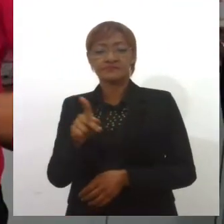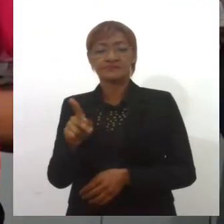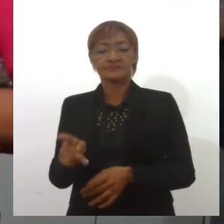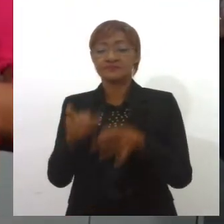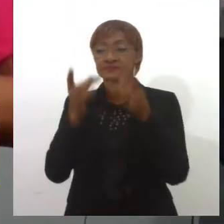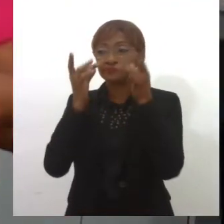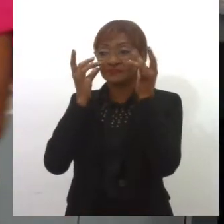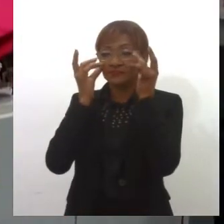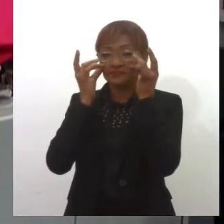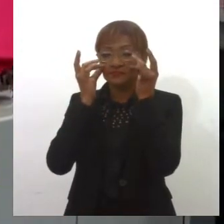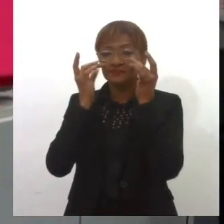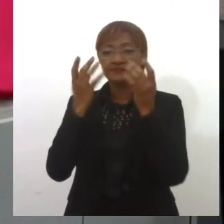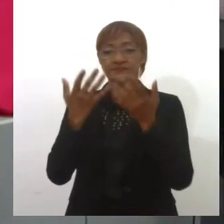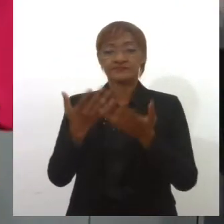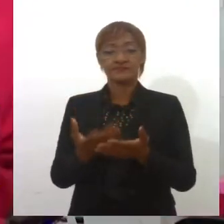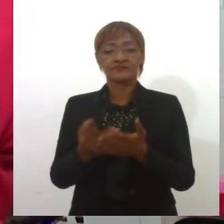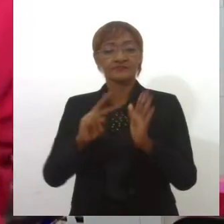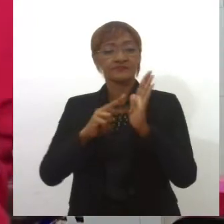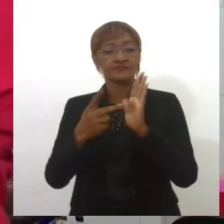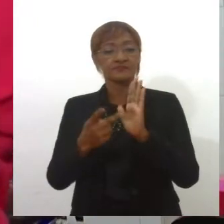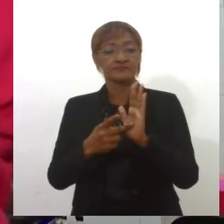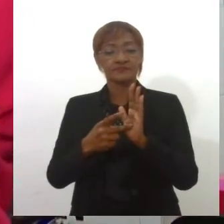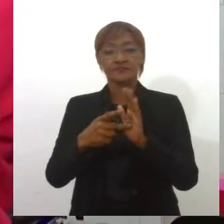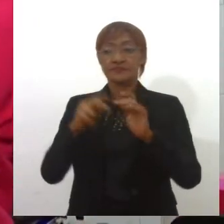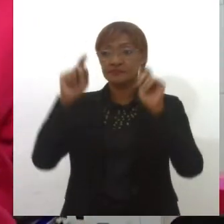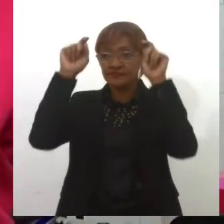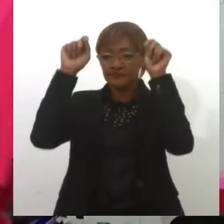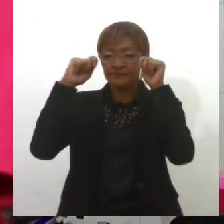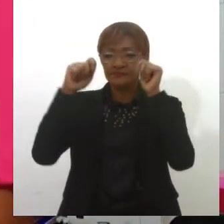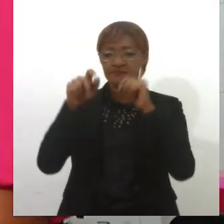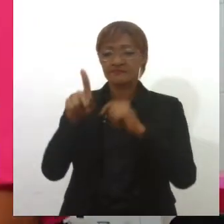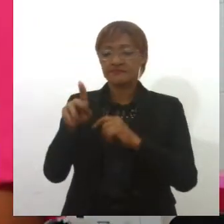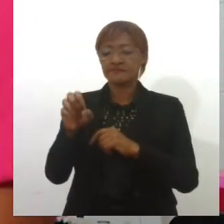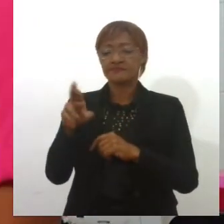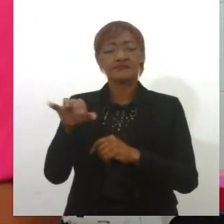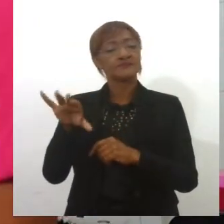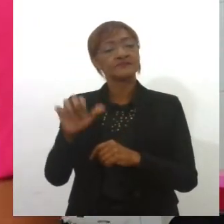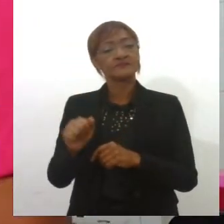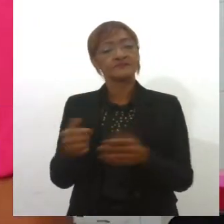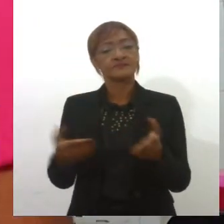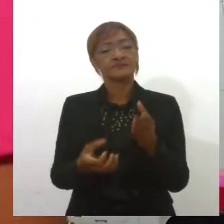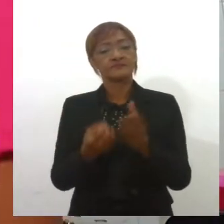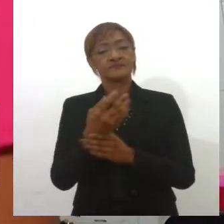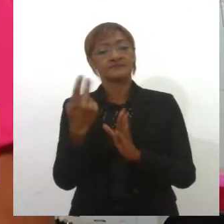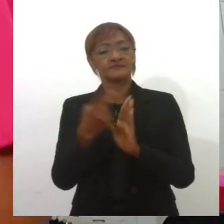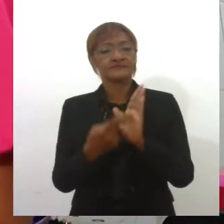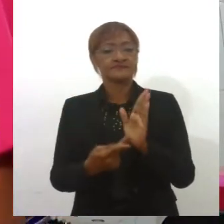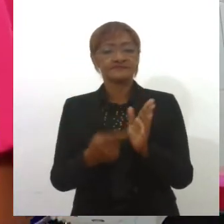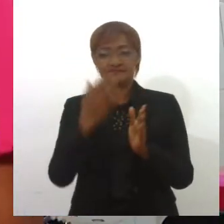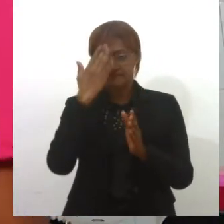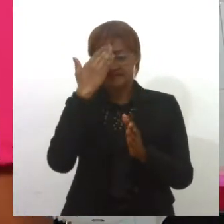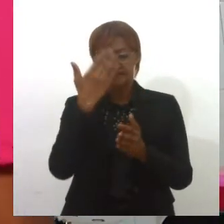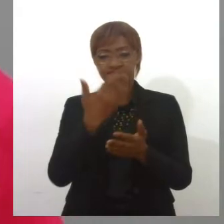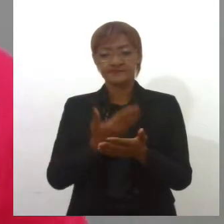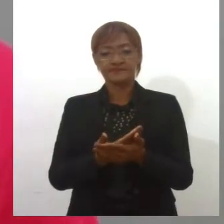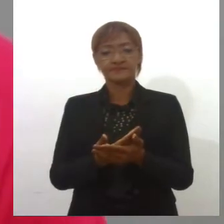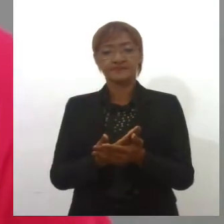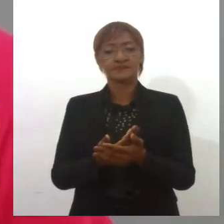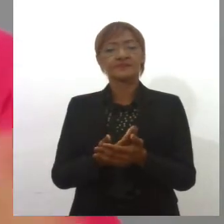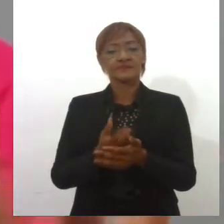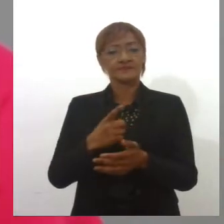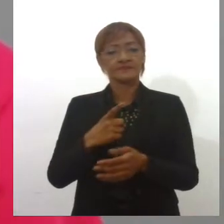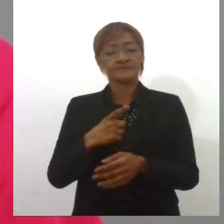essas perucas representam para as mulheres. E agora, com a criação do projeto, Sheila acredita que mais doações chegarão. Quando a